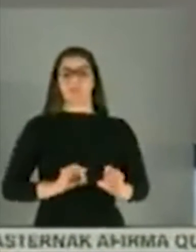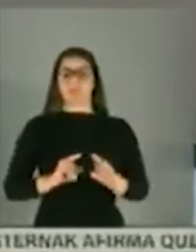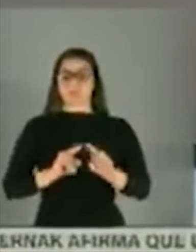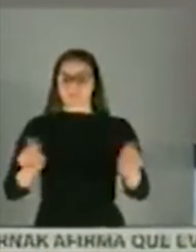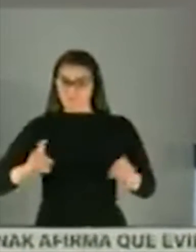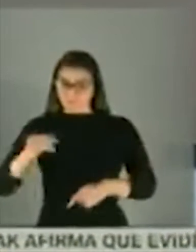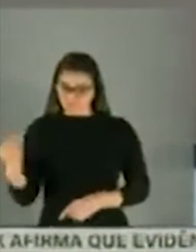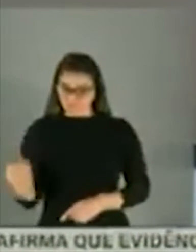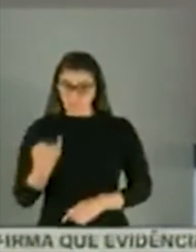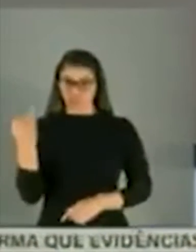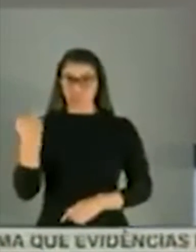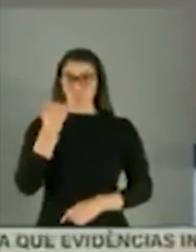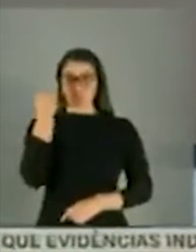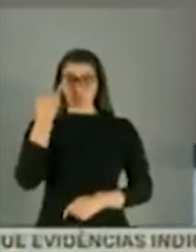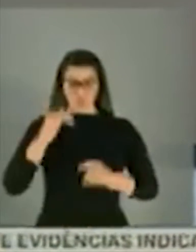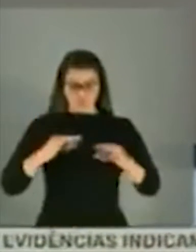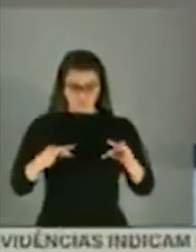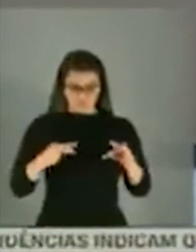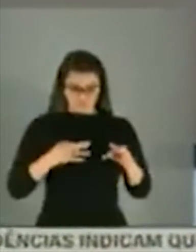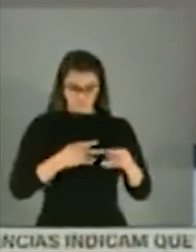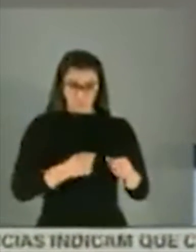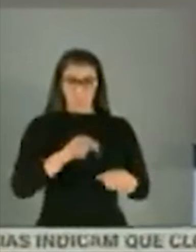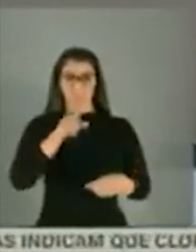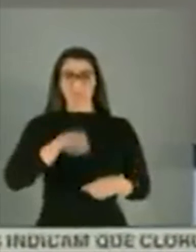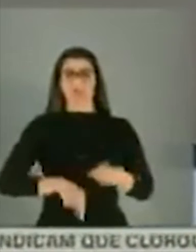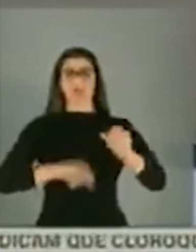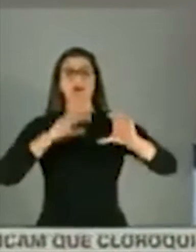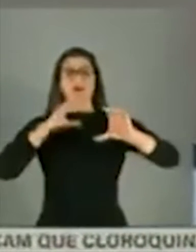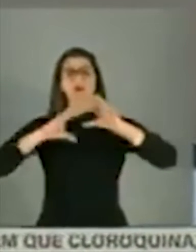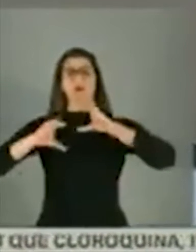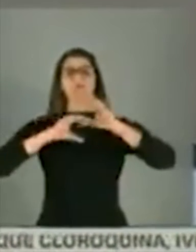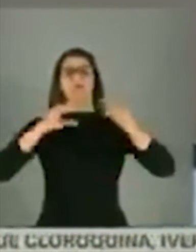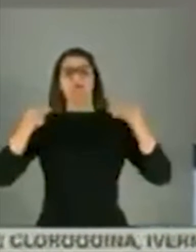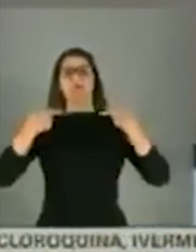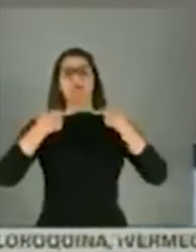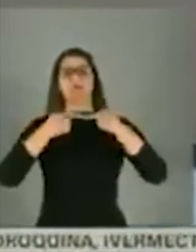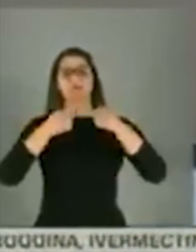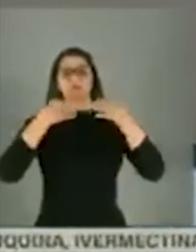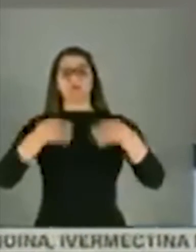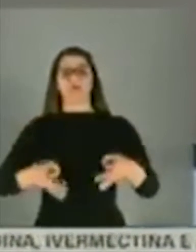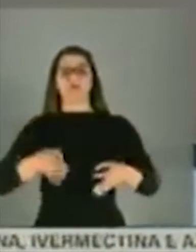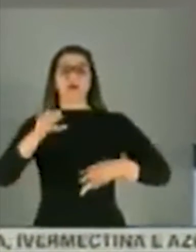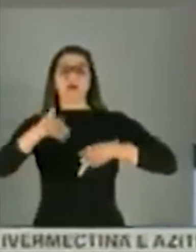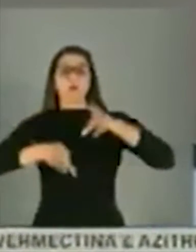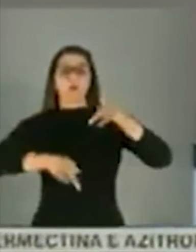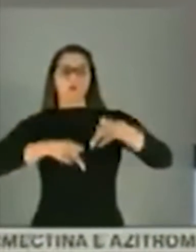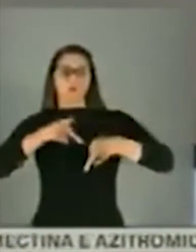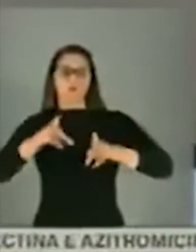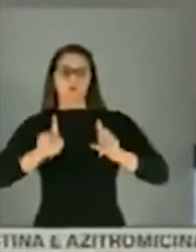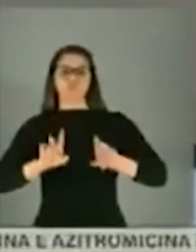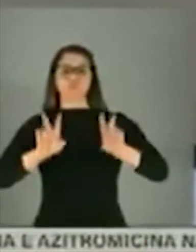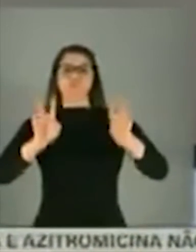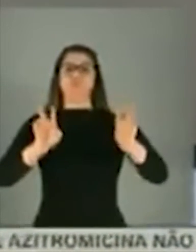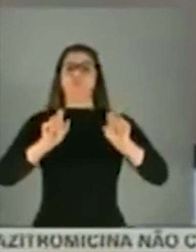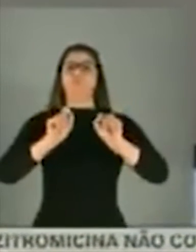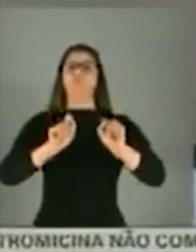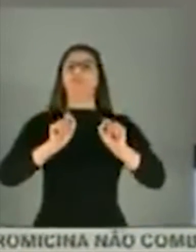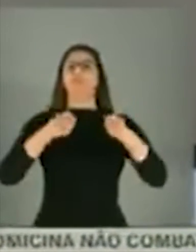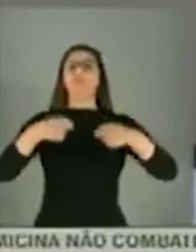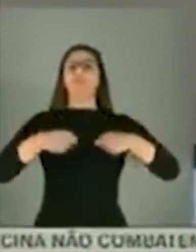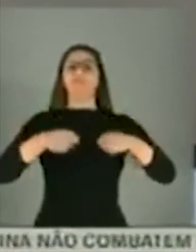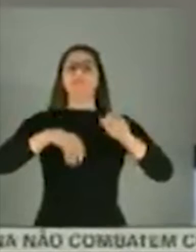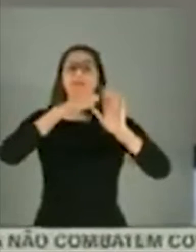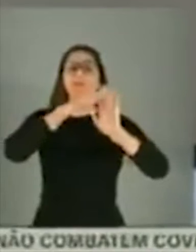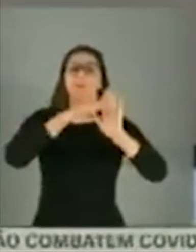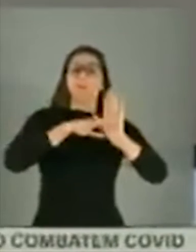Tão importante quanto tudo isso é a comunicação adequada à população sobre o que ela deve ou não